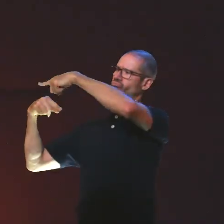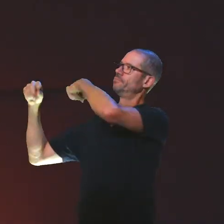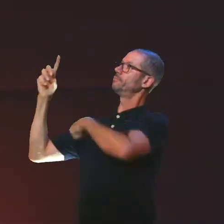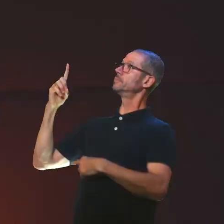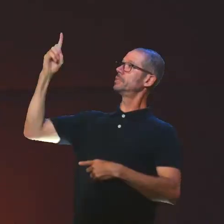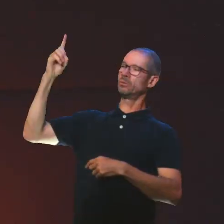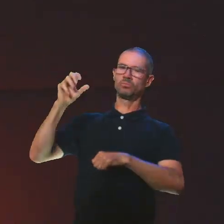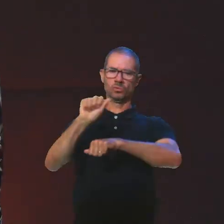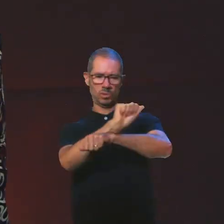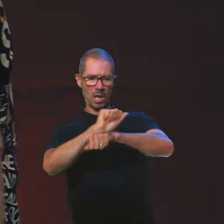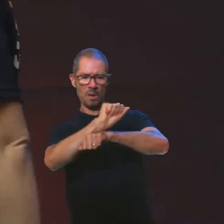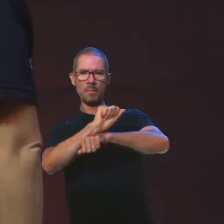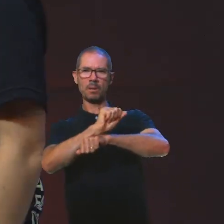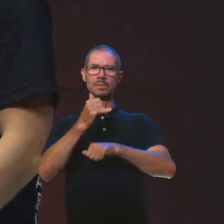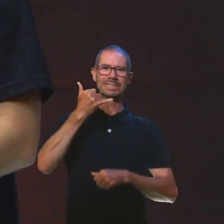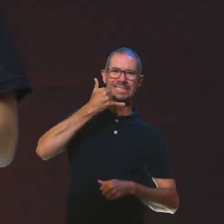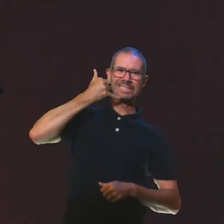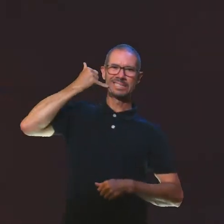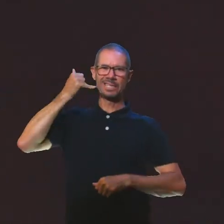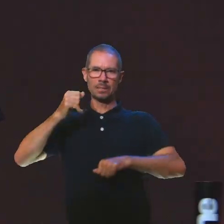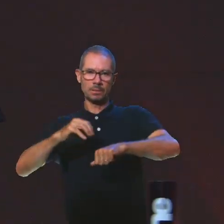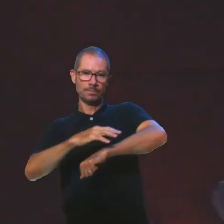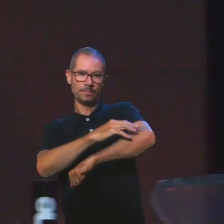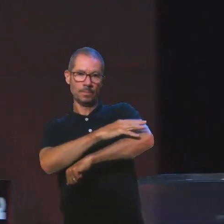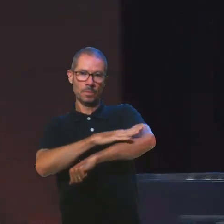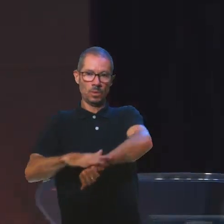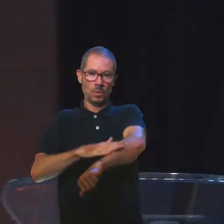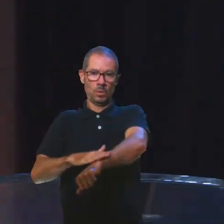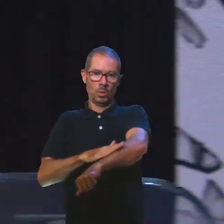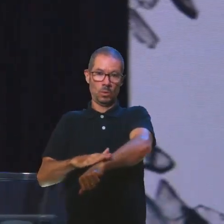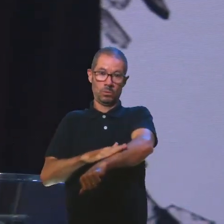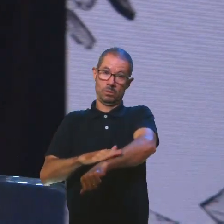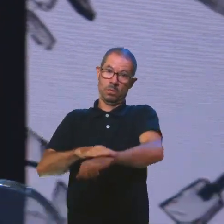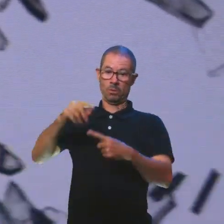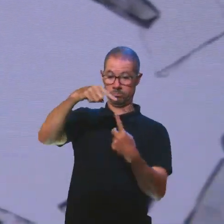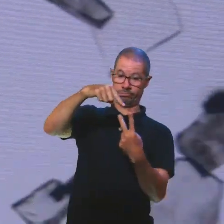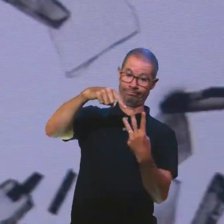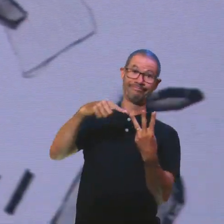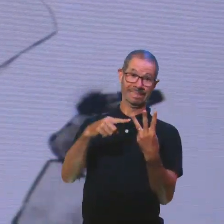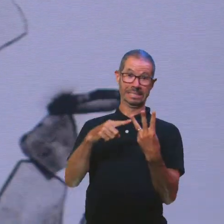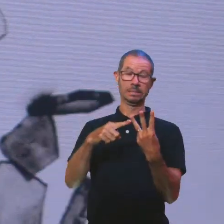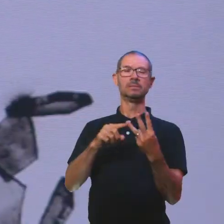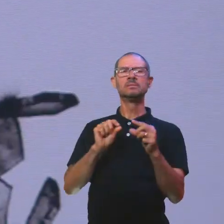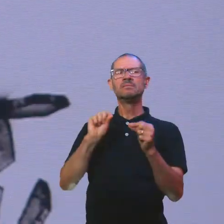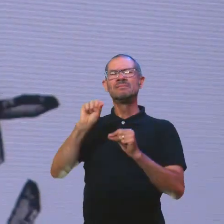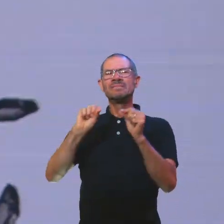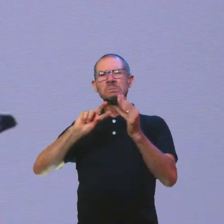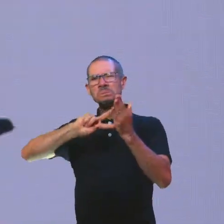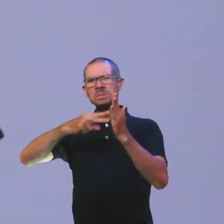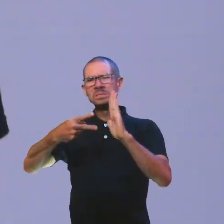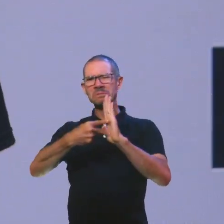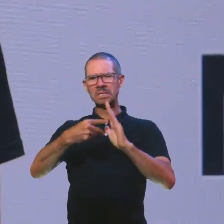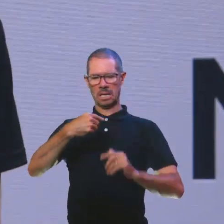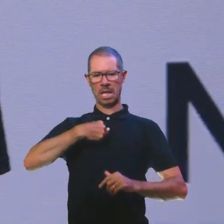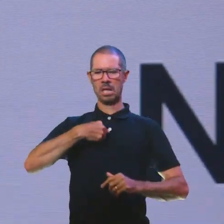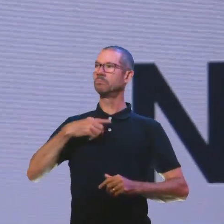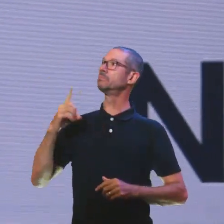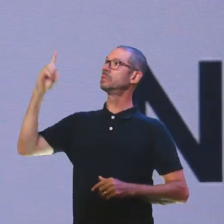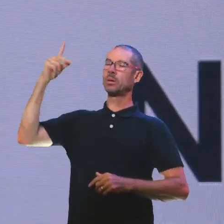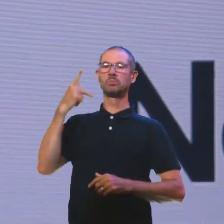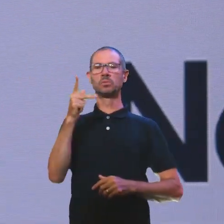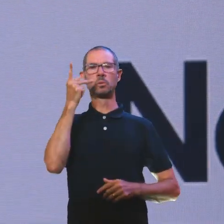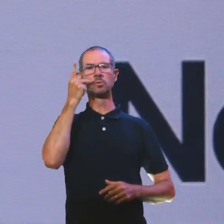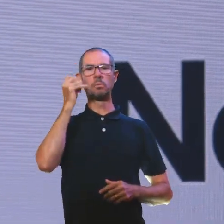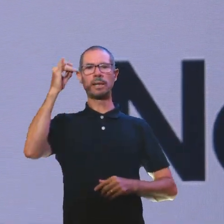Deus de Abraão, de Isaac e de Jacó. O que ele estava dizendo? Eu sou o Deus dos seus